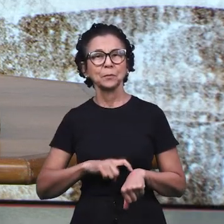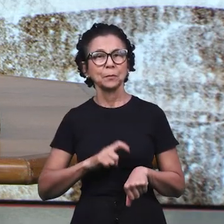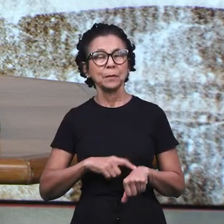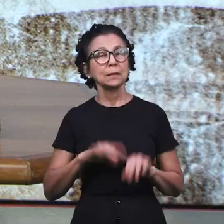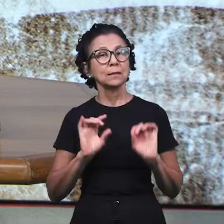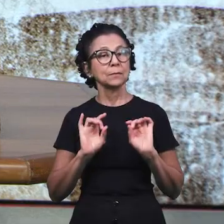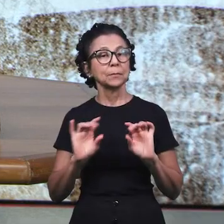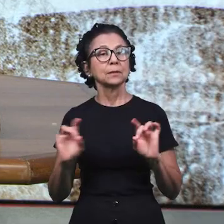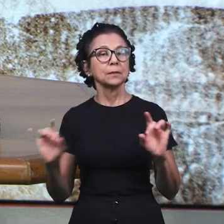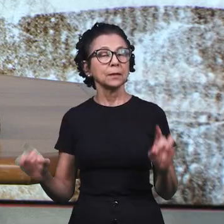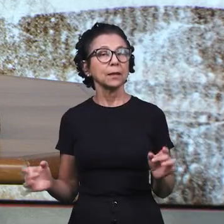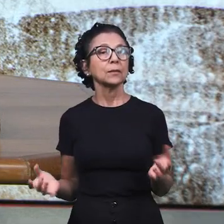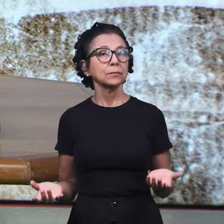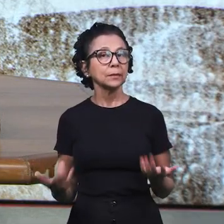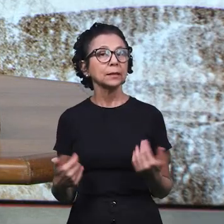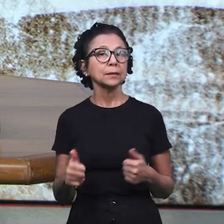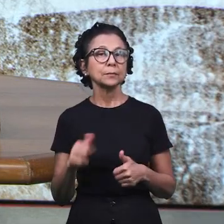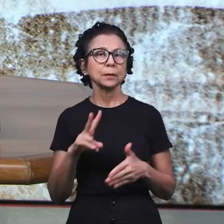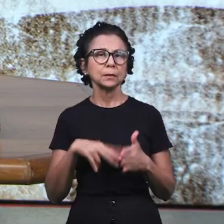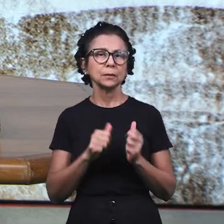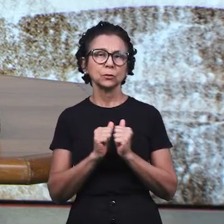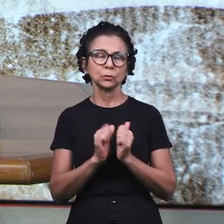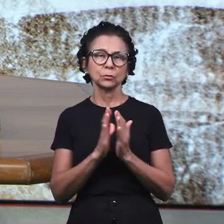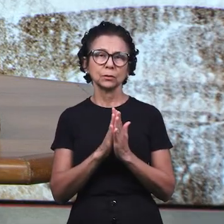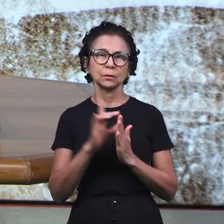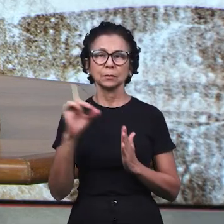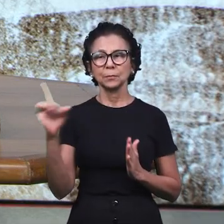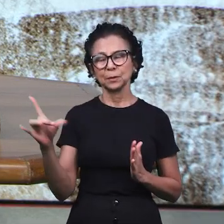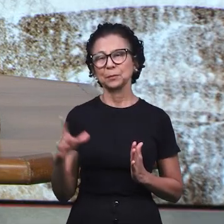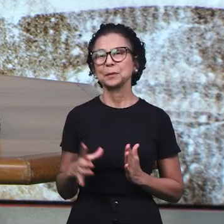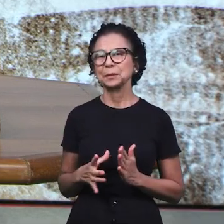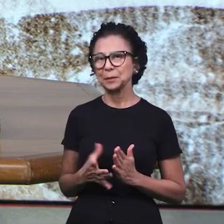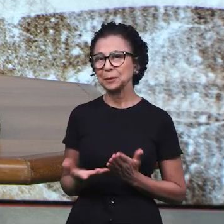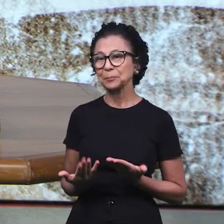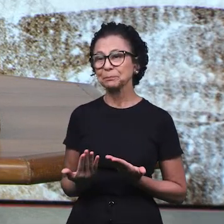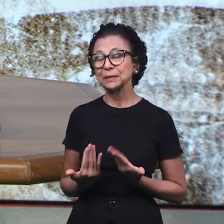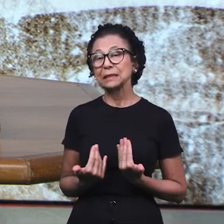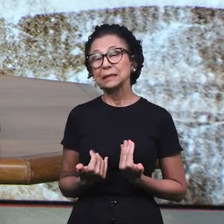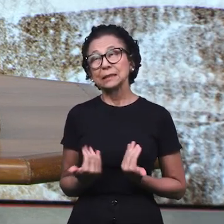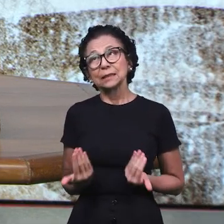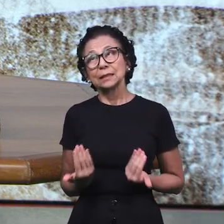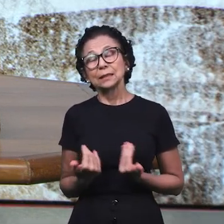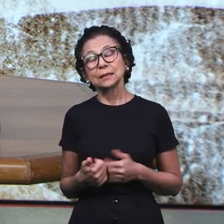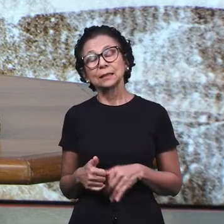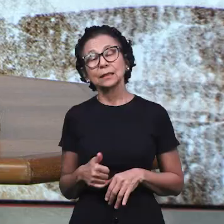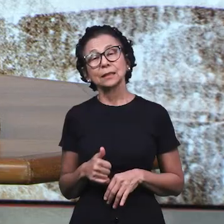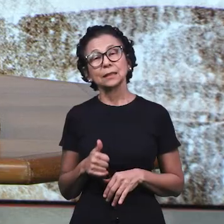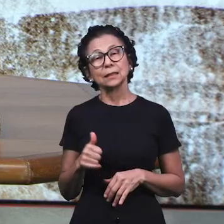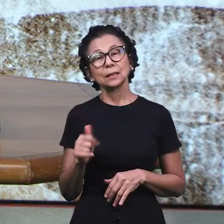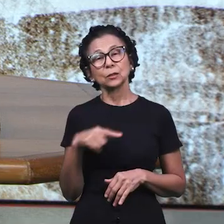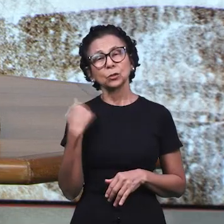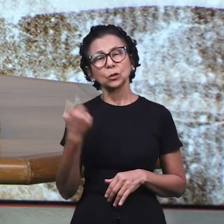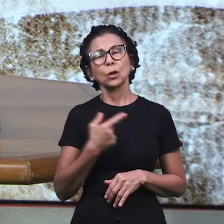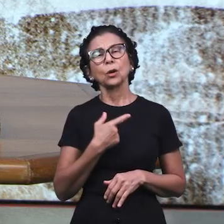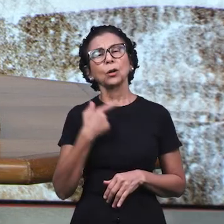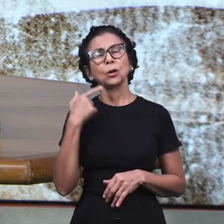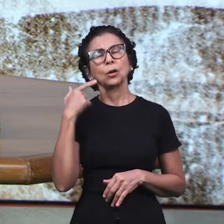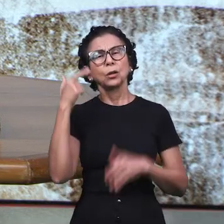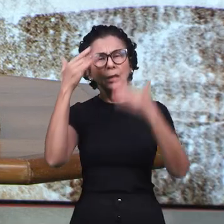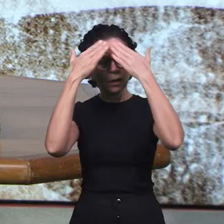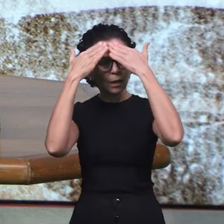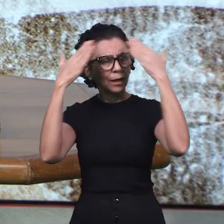especial que nós reservamos para lermos juntos a palavra do Senhor, para que o Senhor abra os olhos do nosso entendimento,